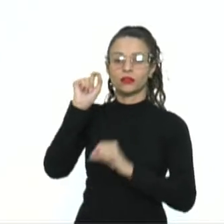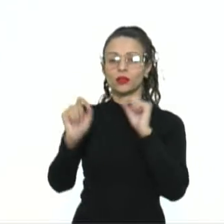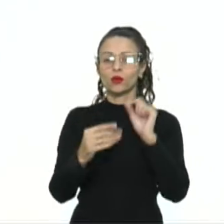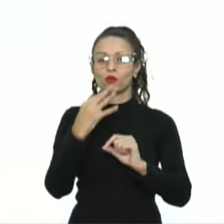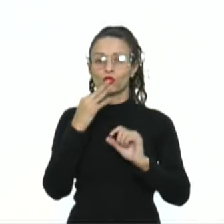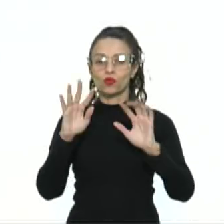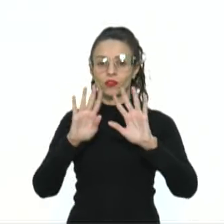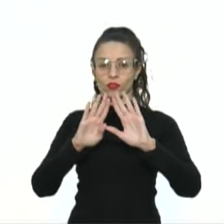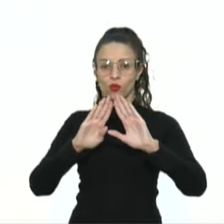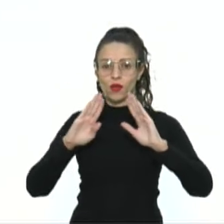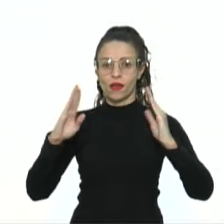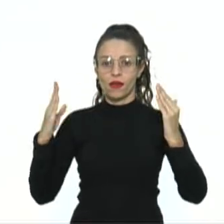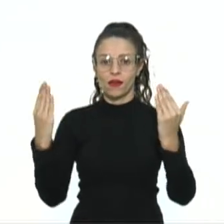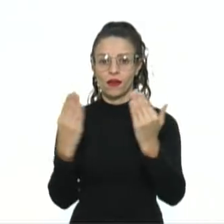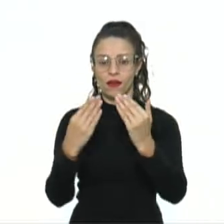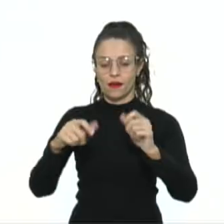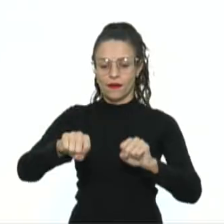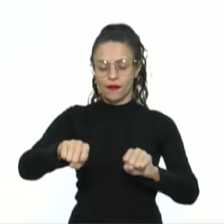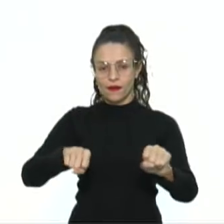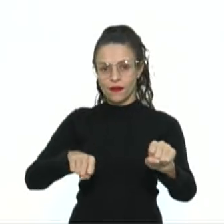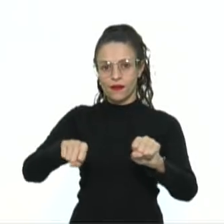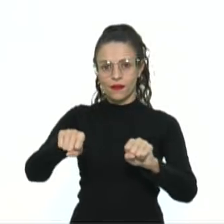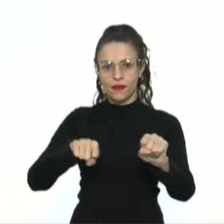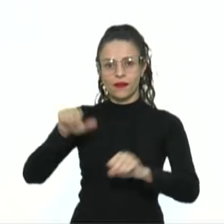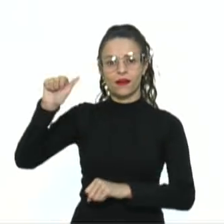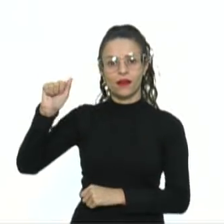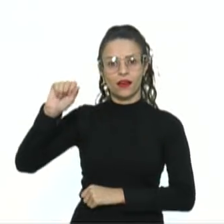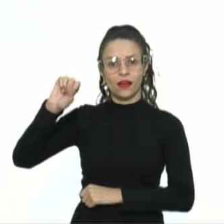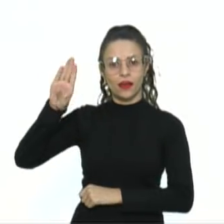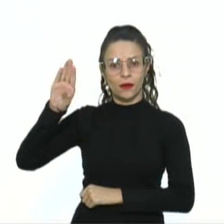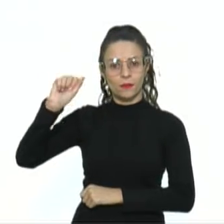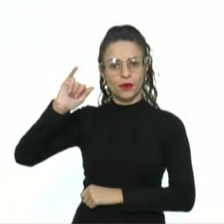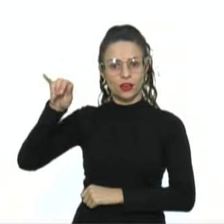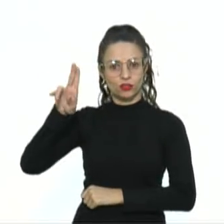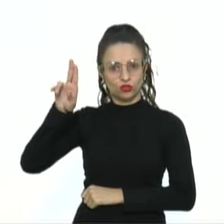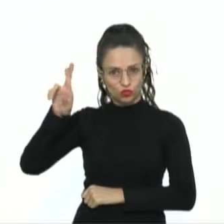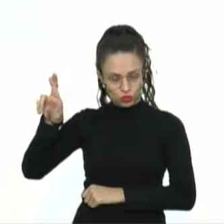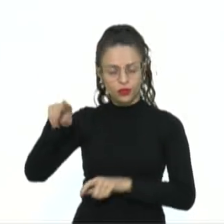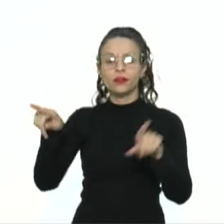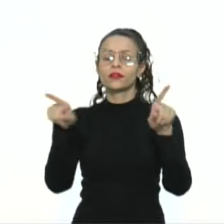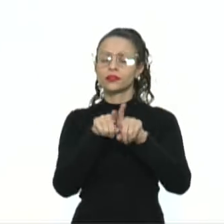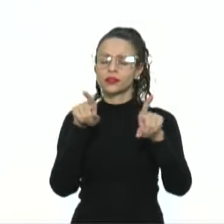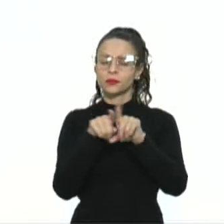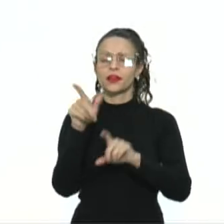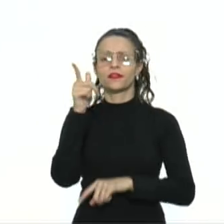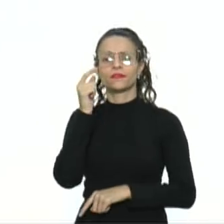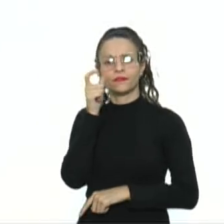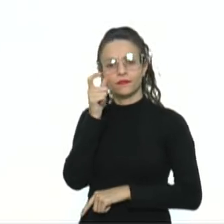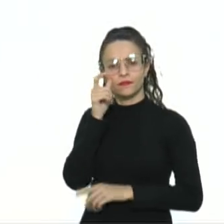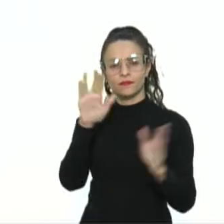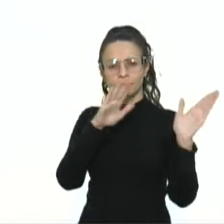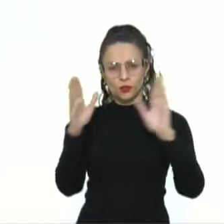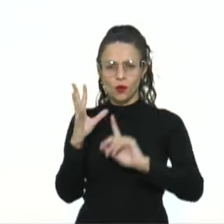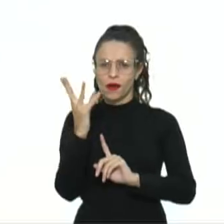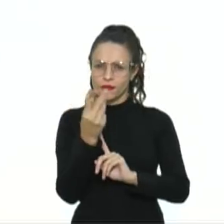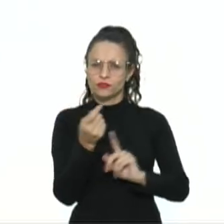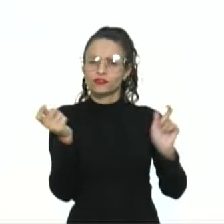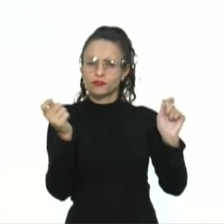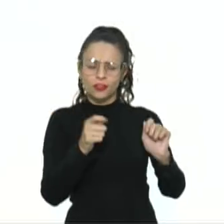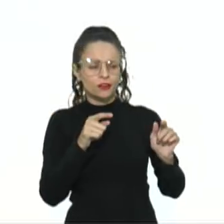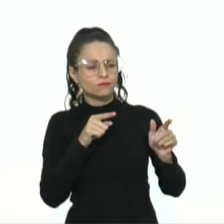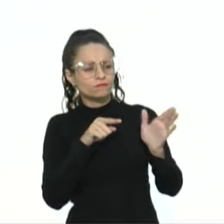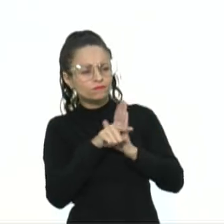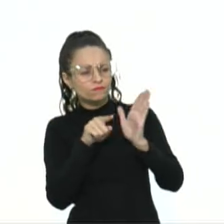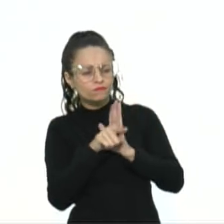a obra Abajur, do artista Cildo Meirelles. Vimos também que, por meio da arte, podemos questionar,